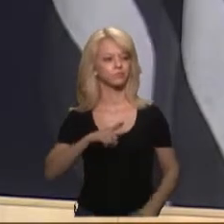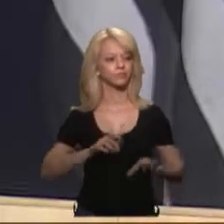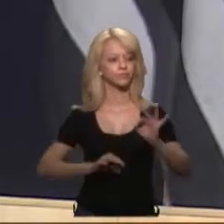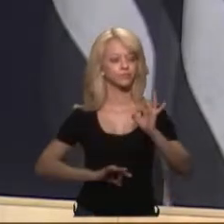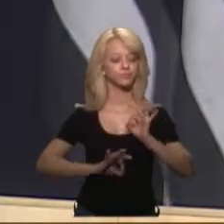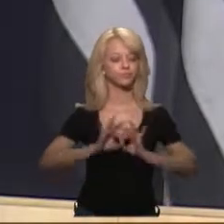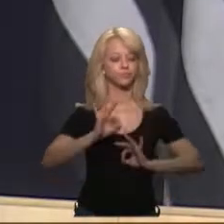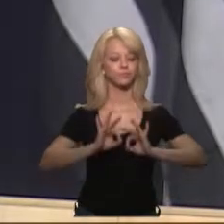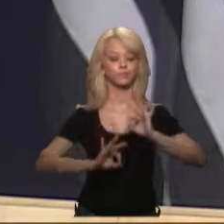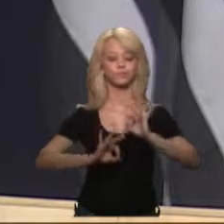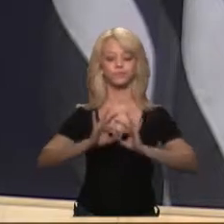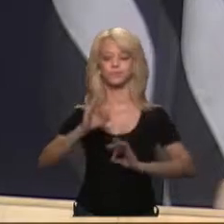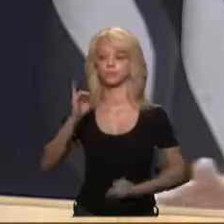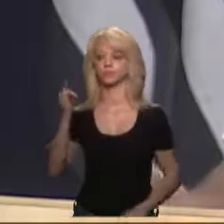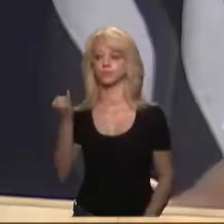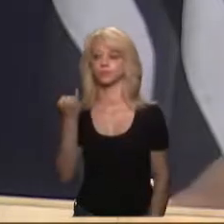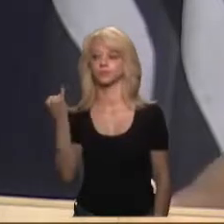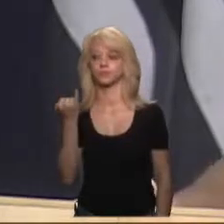e